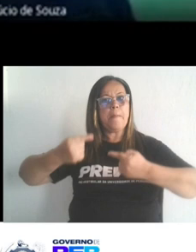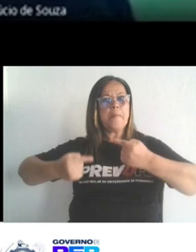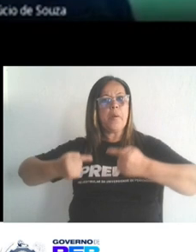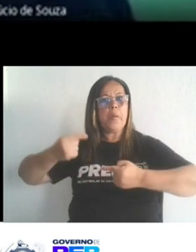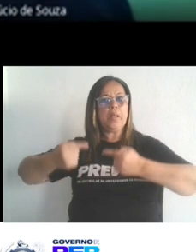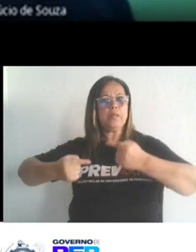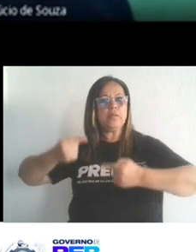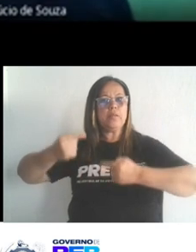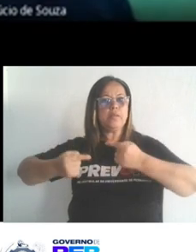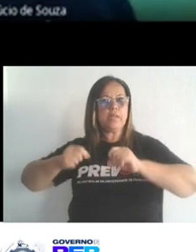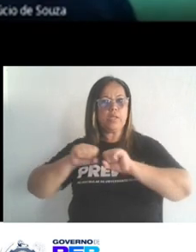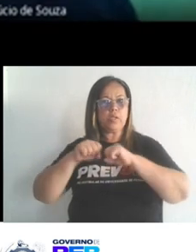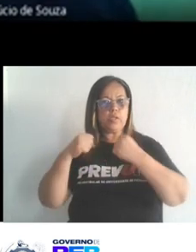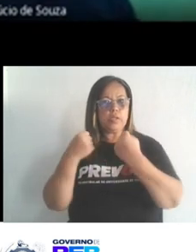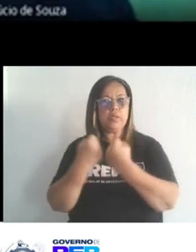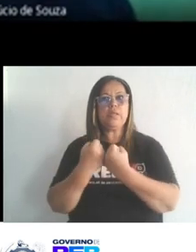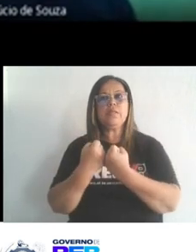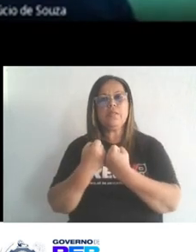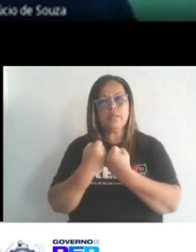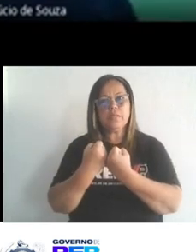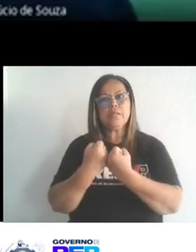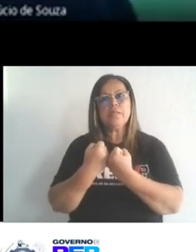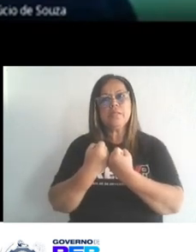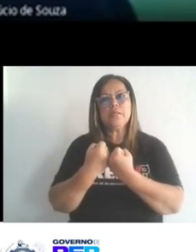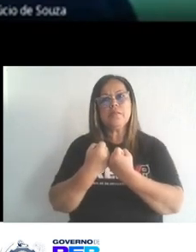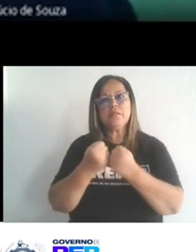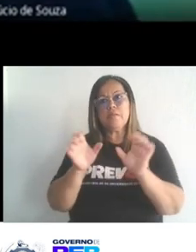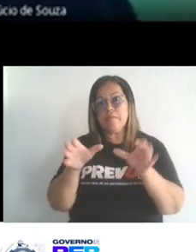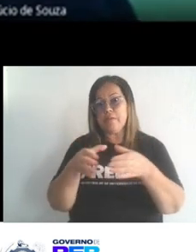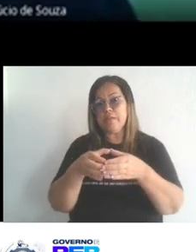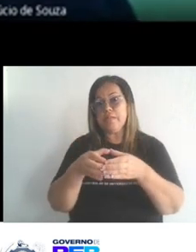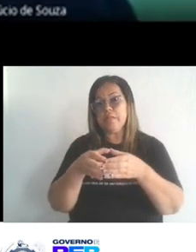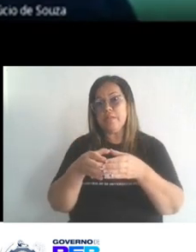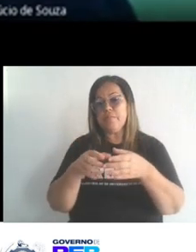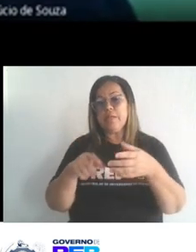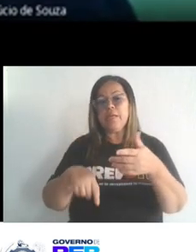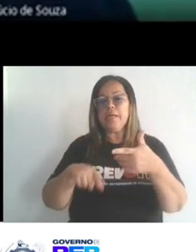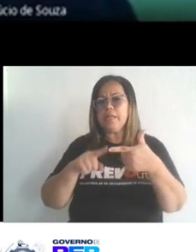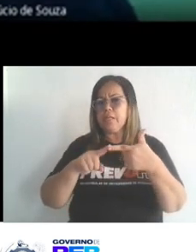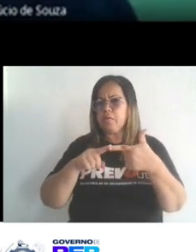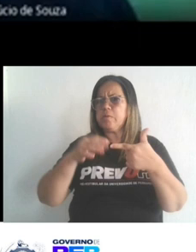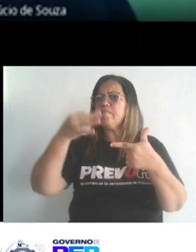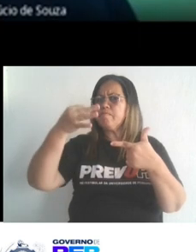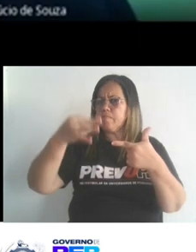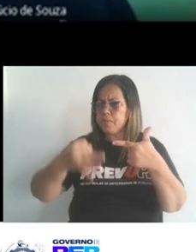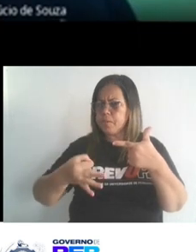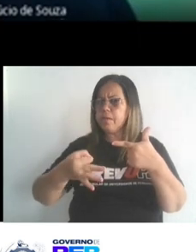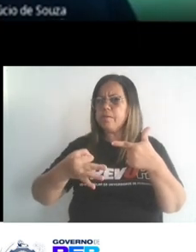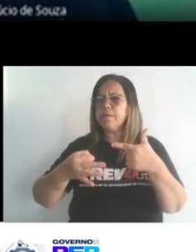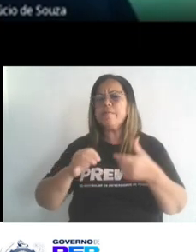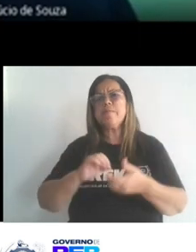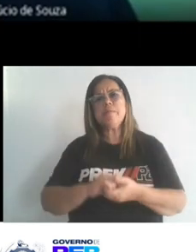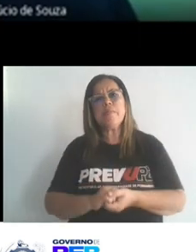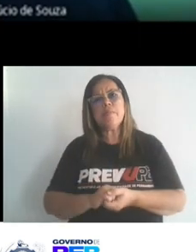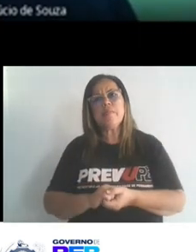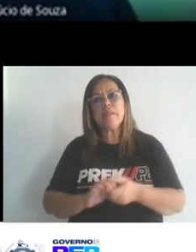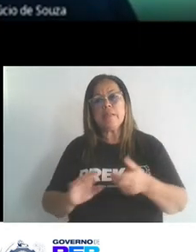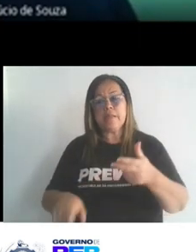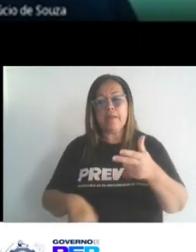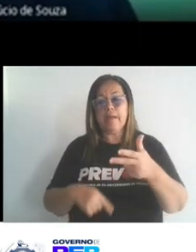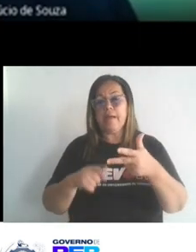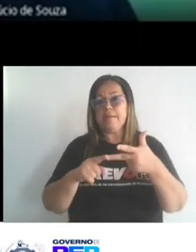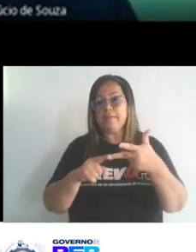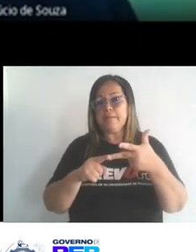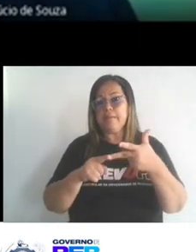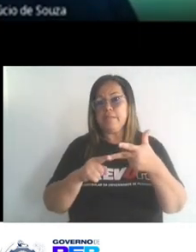dentro daquela sociedade civilizada então a afirmativa 2 está correta a 3 na